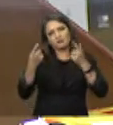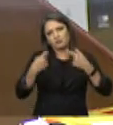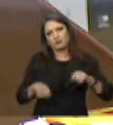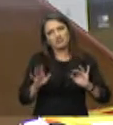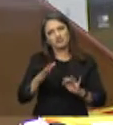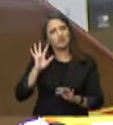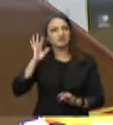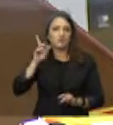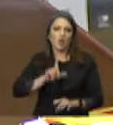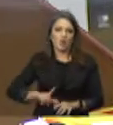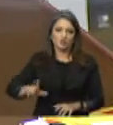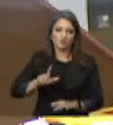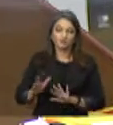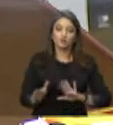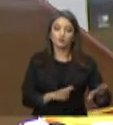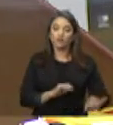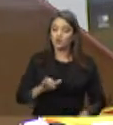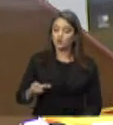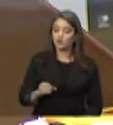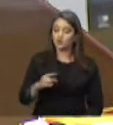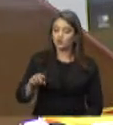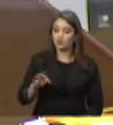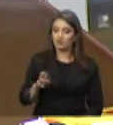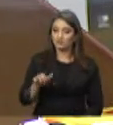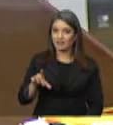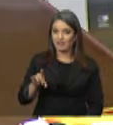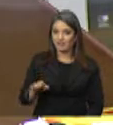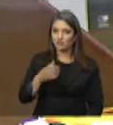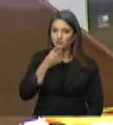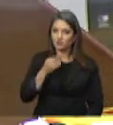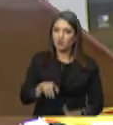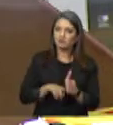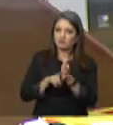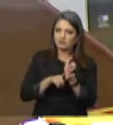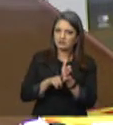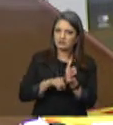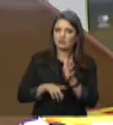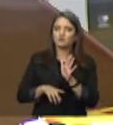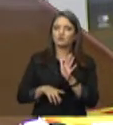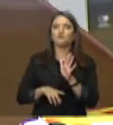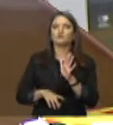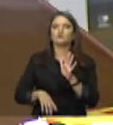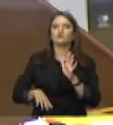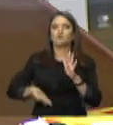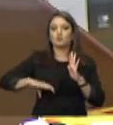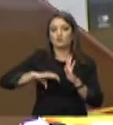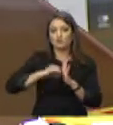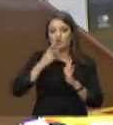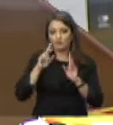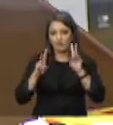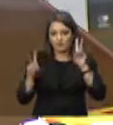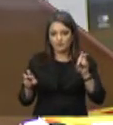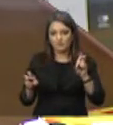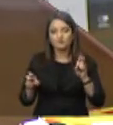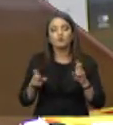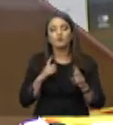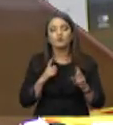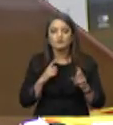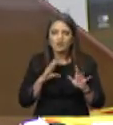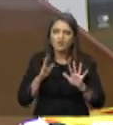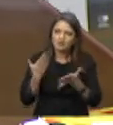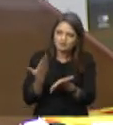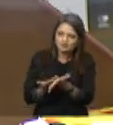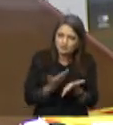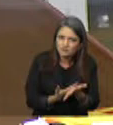texto A propósito disso João Trindade Cavalcante filho consultor legislativo do Senado afirma abro "se não bastasse os posicionamentos da doutrina puramente